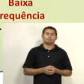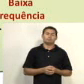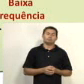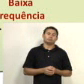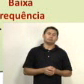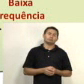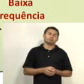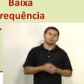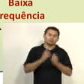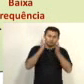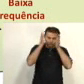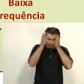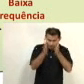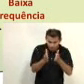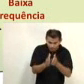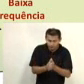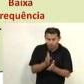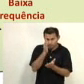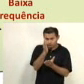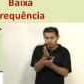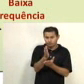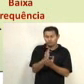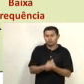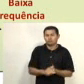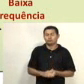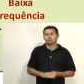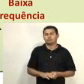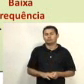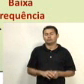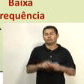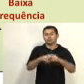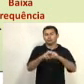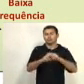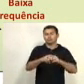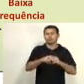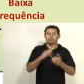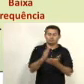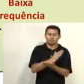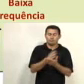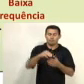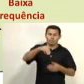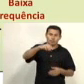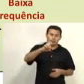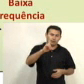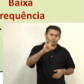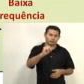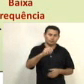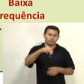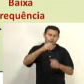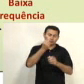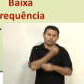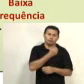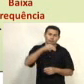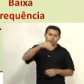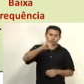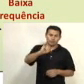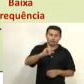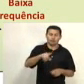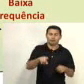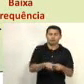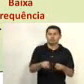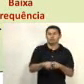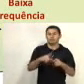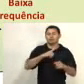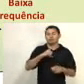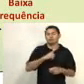ela focaliza, posiciona, portanto, minha curva de distribuição na média, no meu Mi, e